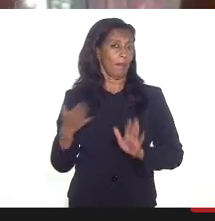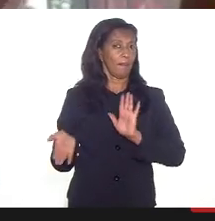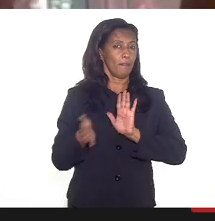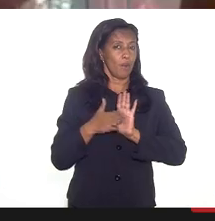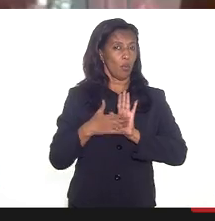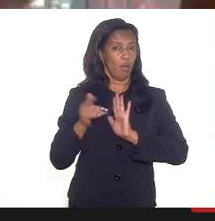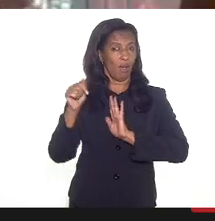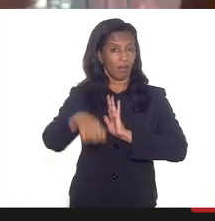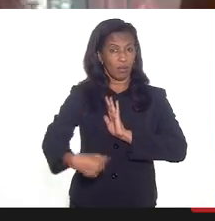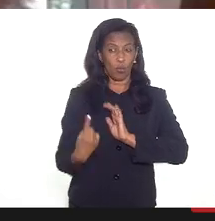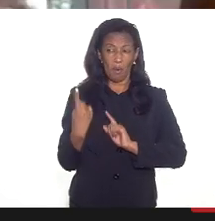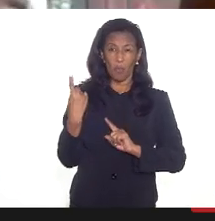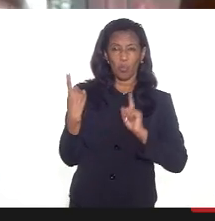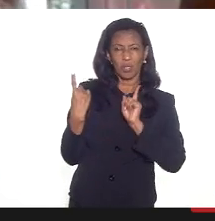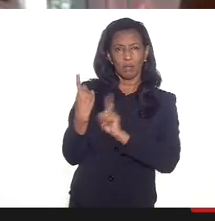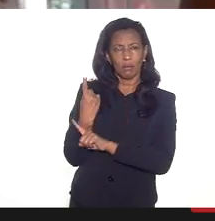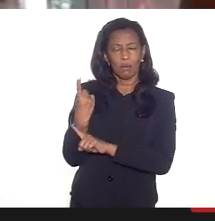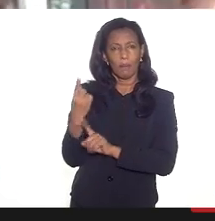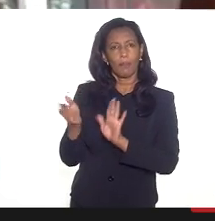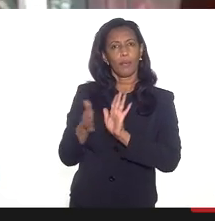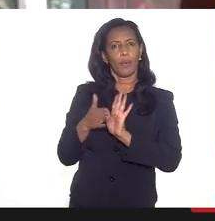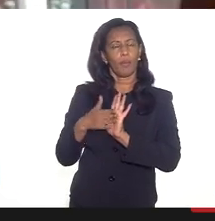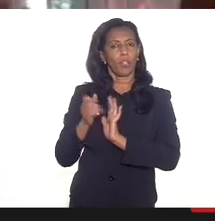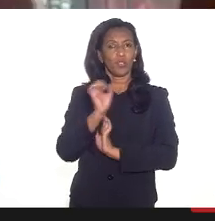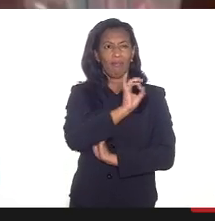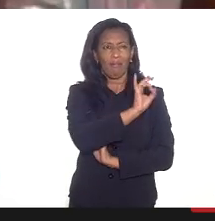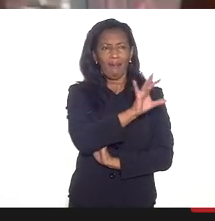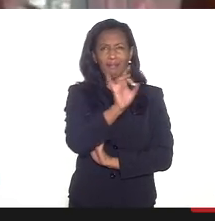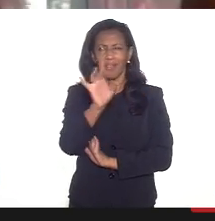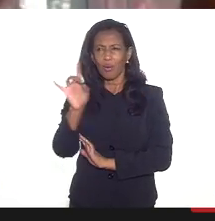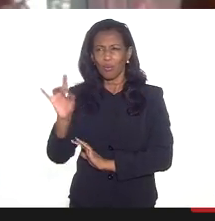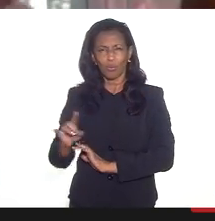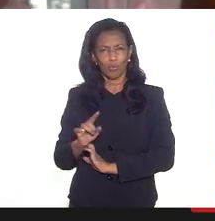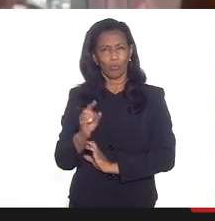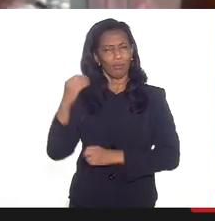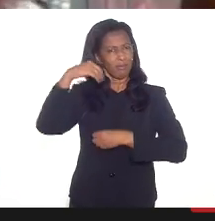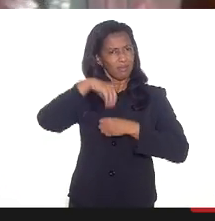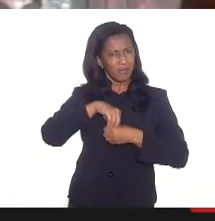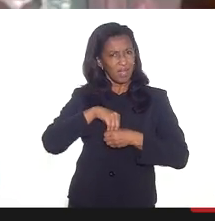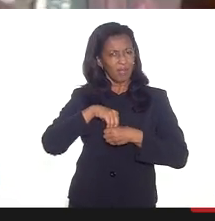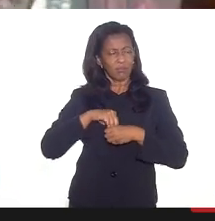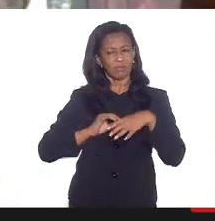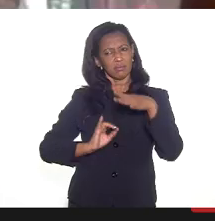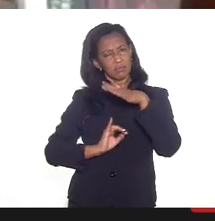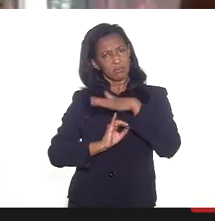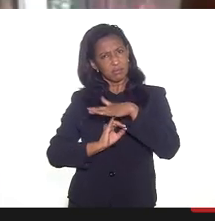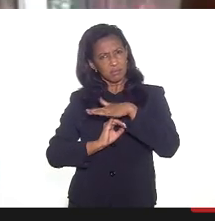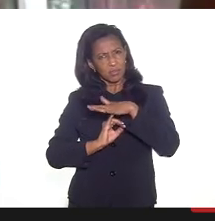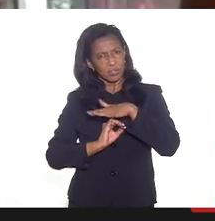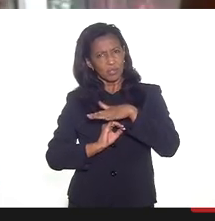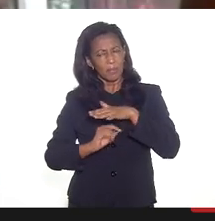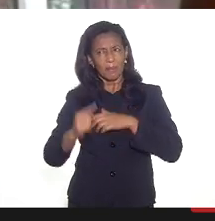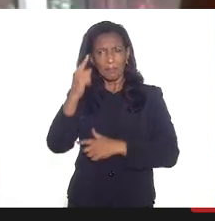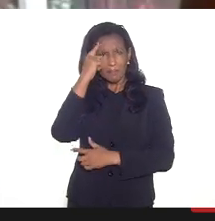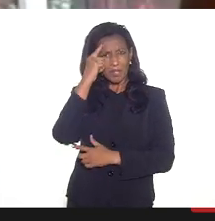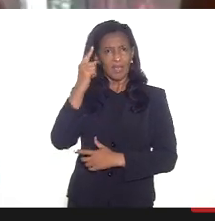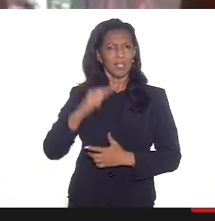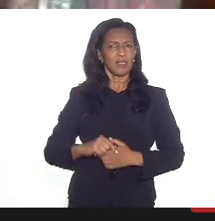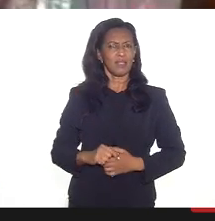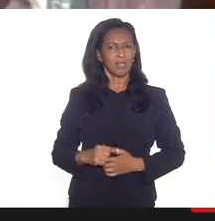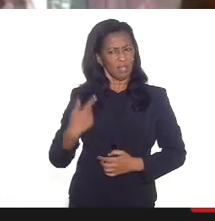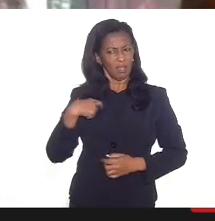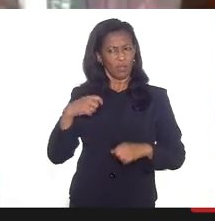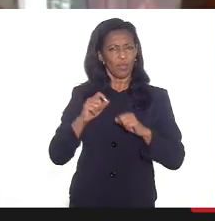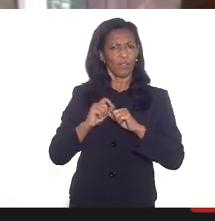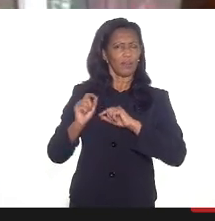aqui, e uma única proposta, né, é que cada um de nós, dentro das nossas esferas, pensem, o que, que eu